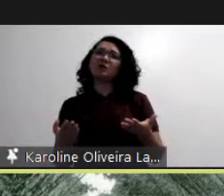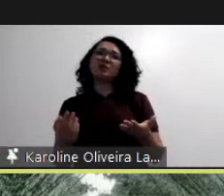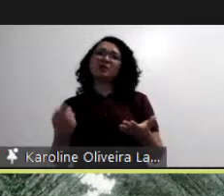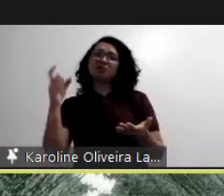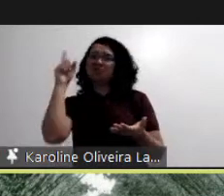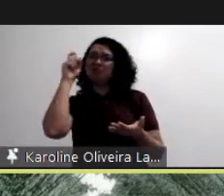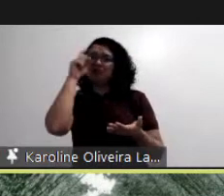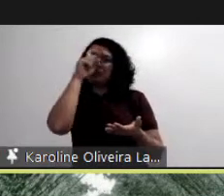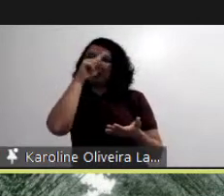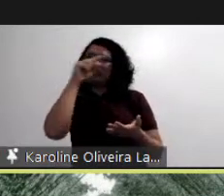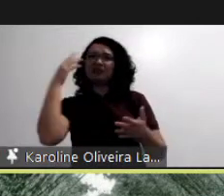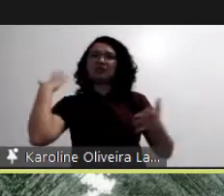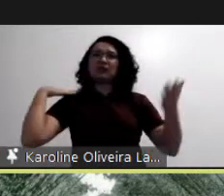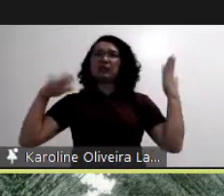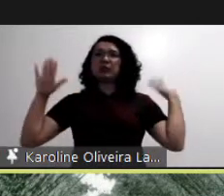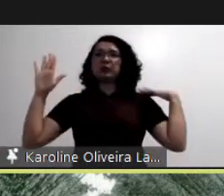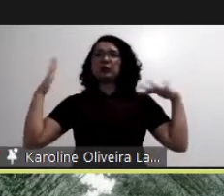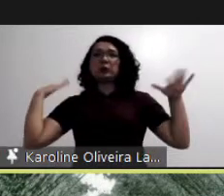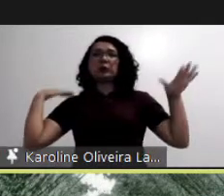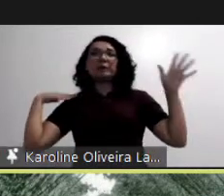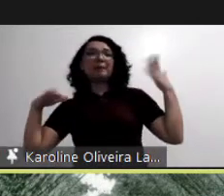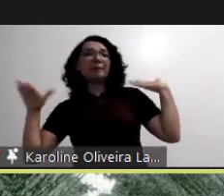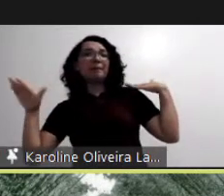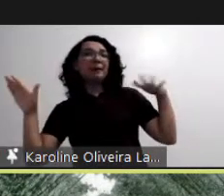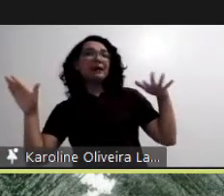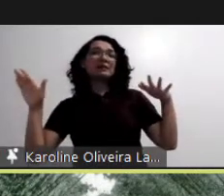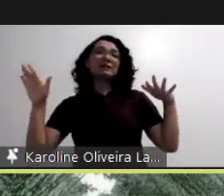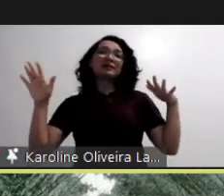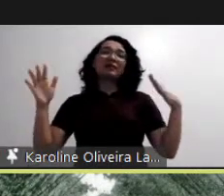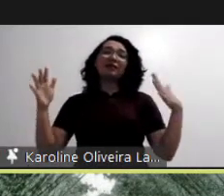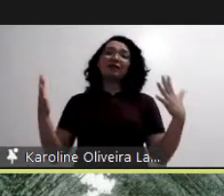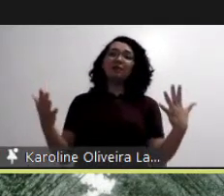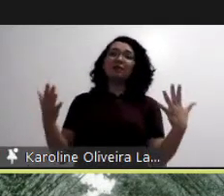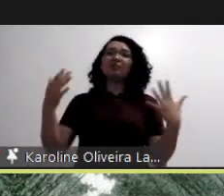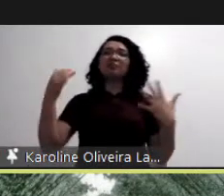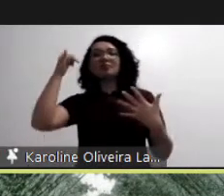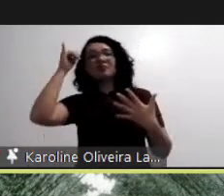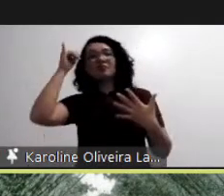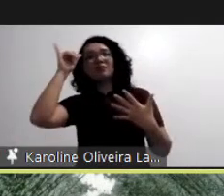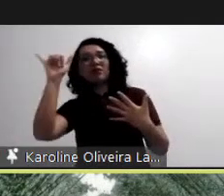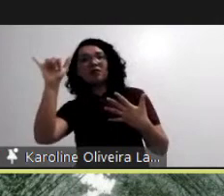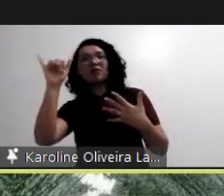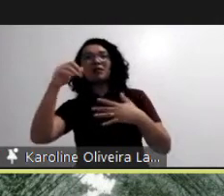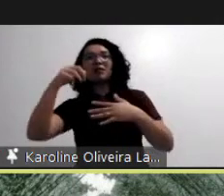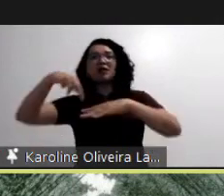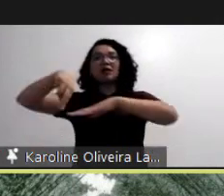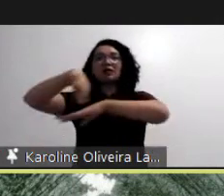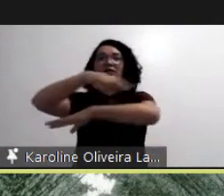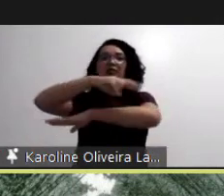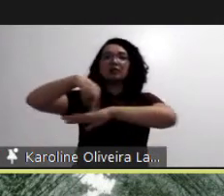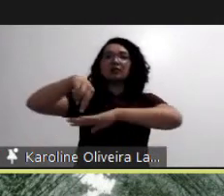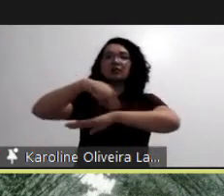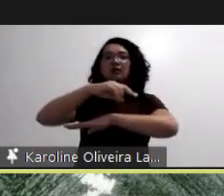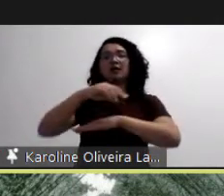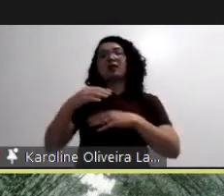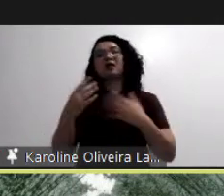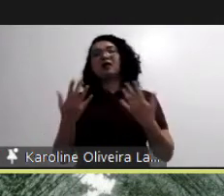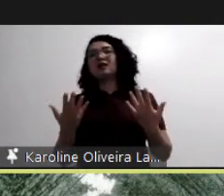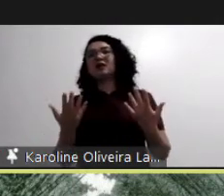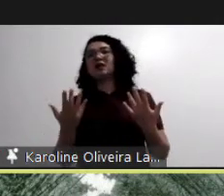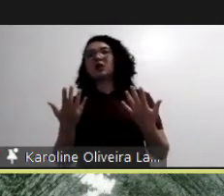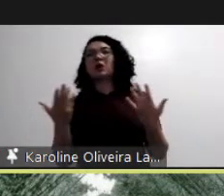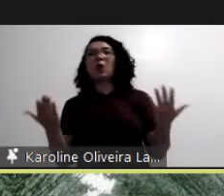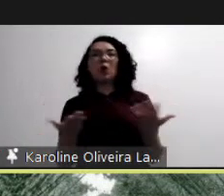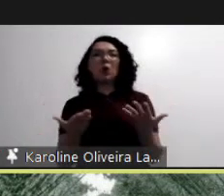Mas essa coisa do térreo livre, dessa circulação, da integração das artes, esse mural